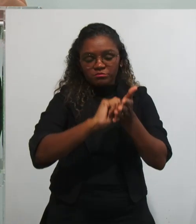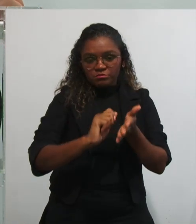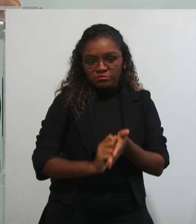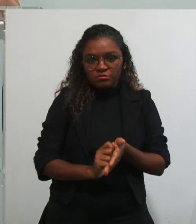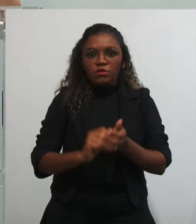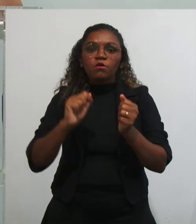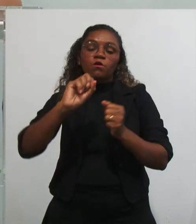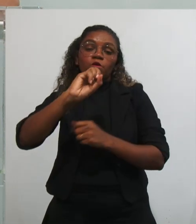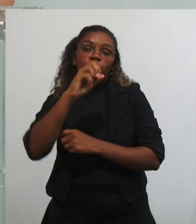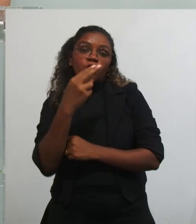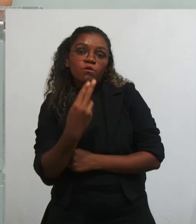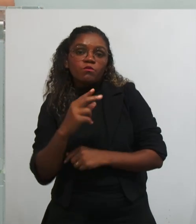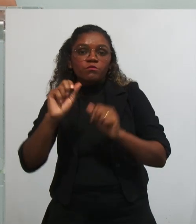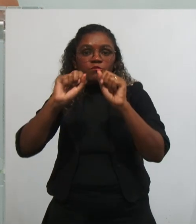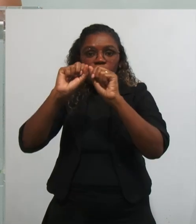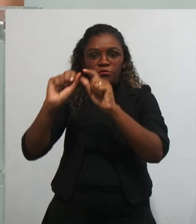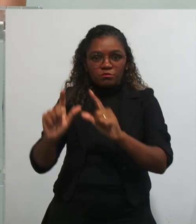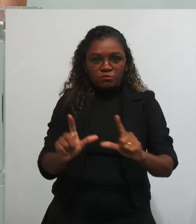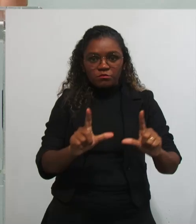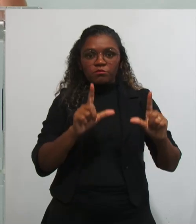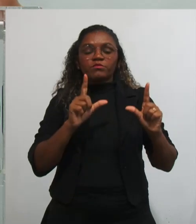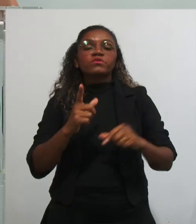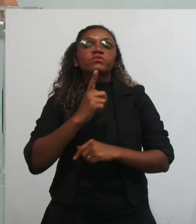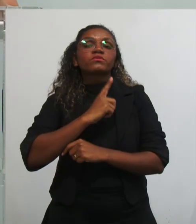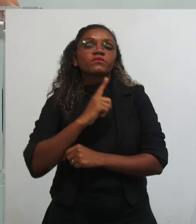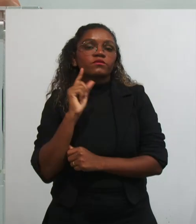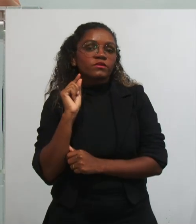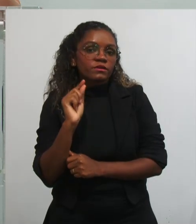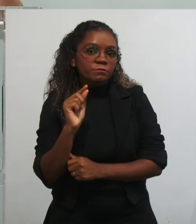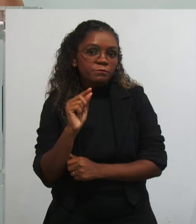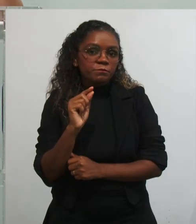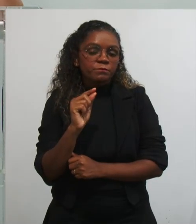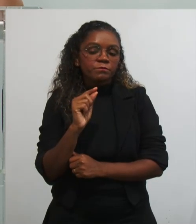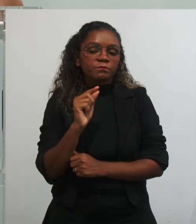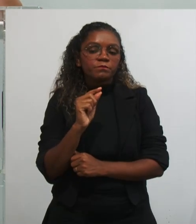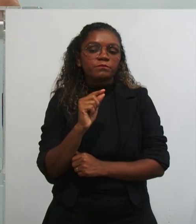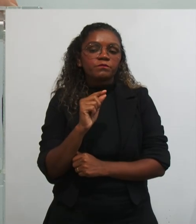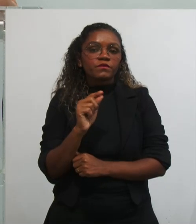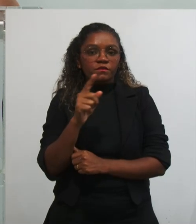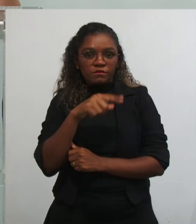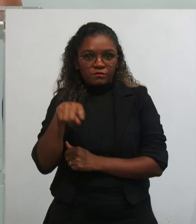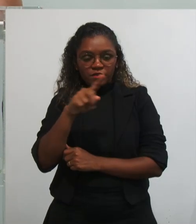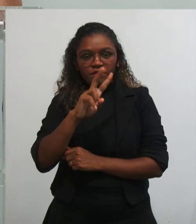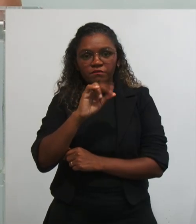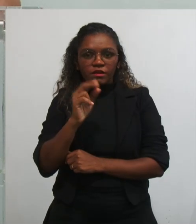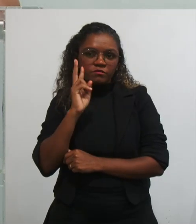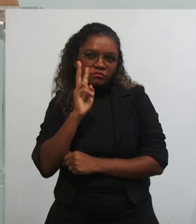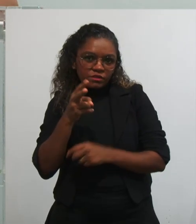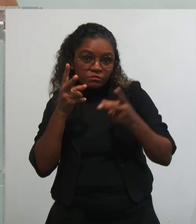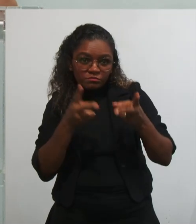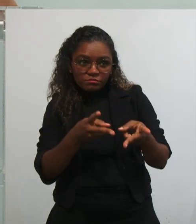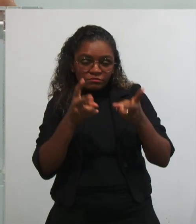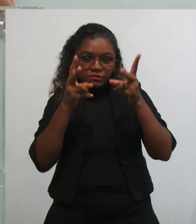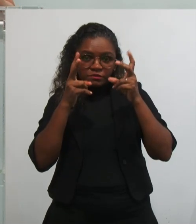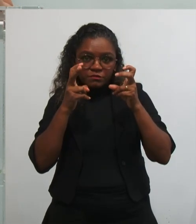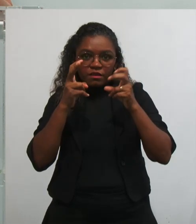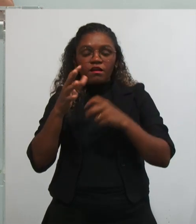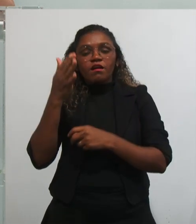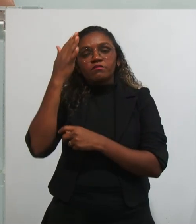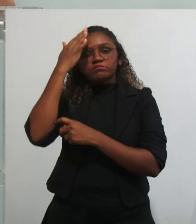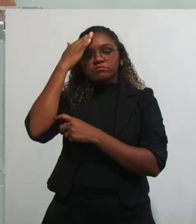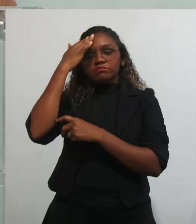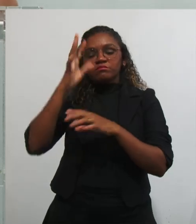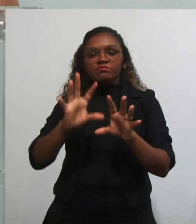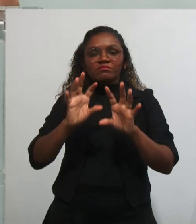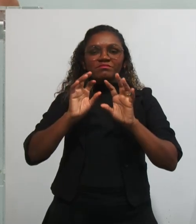nos slides, mas também nos slides, o que vocês vão construir sentidos, não apenas a partir do que está escrito,